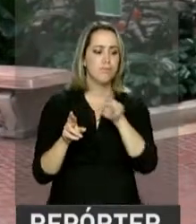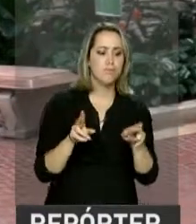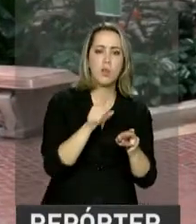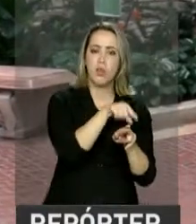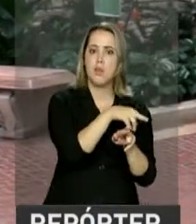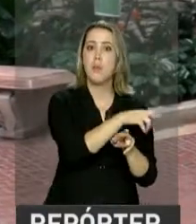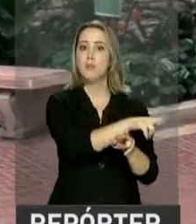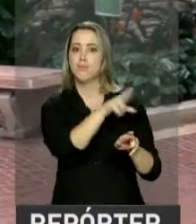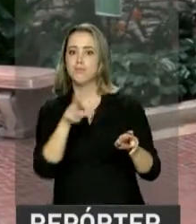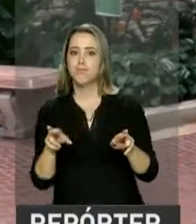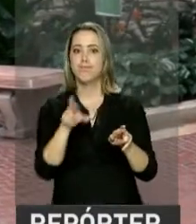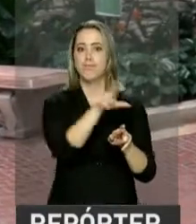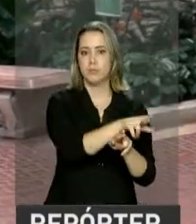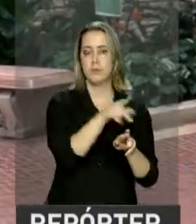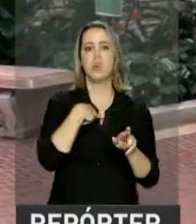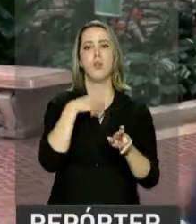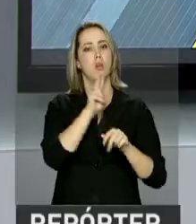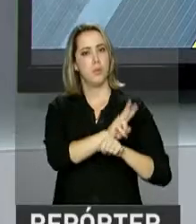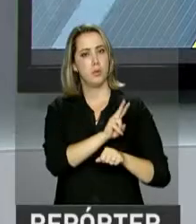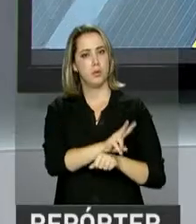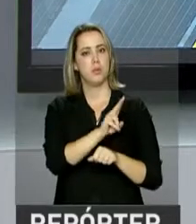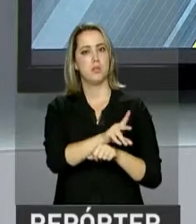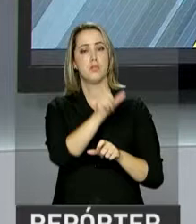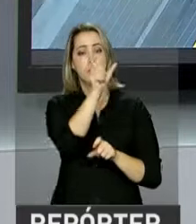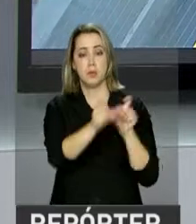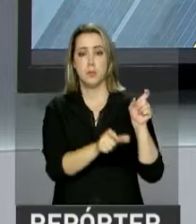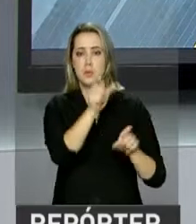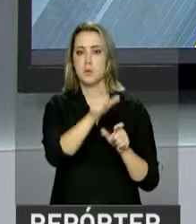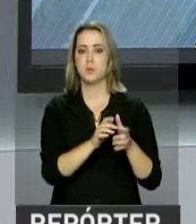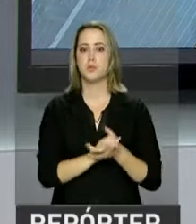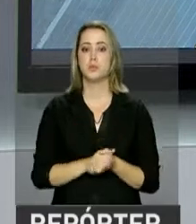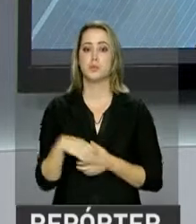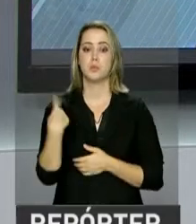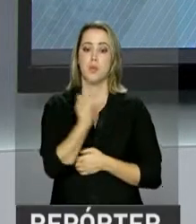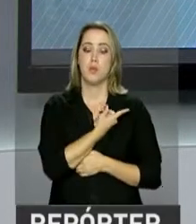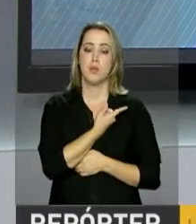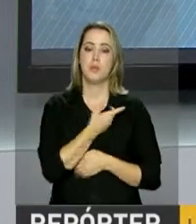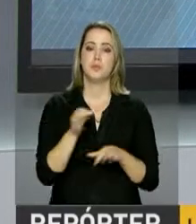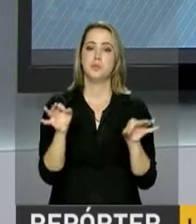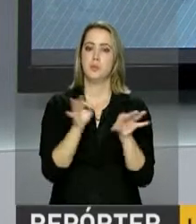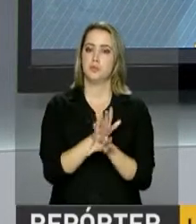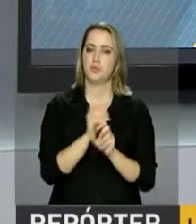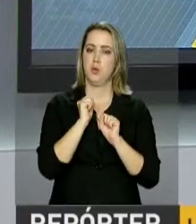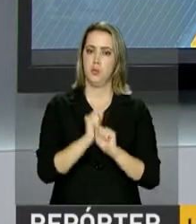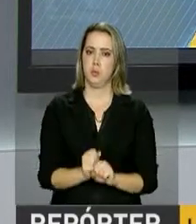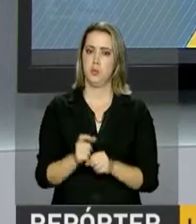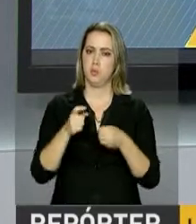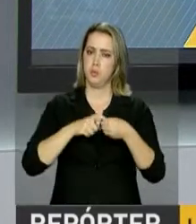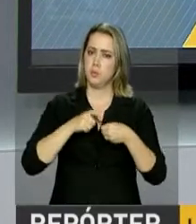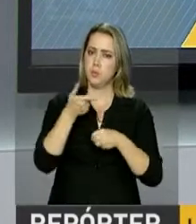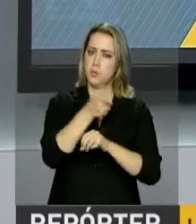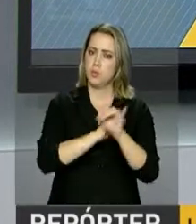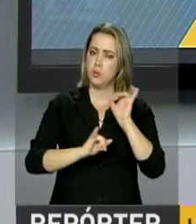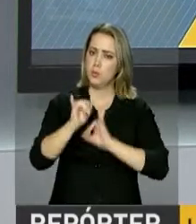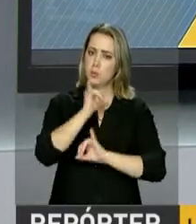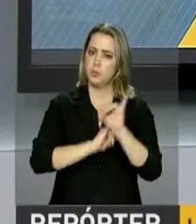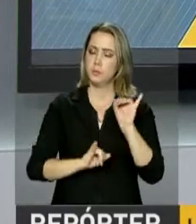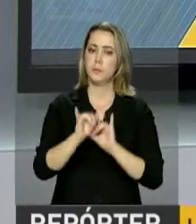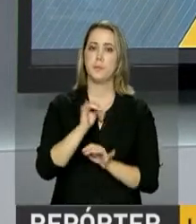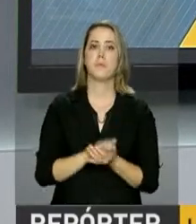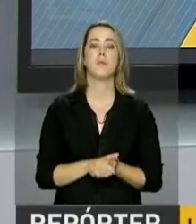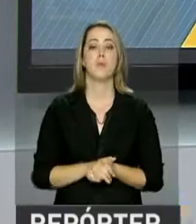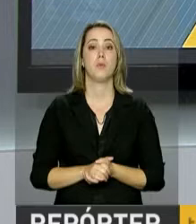salvaguardar os direitos das vítimas nós ficamos por aqui mas podemos voltar a qualquer momento com mais